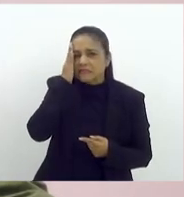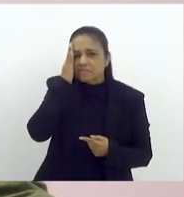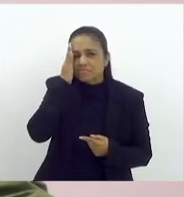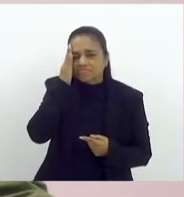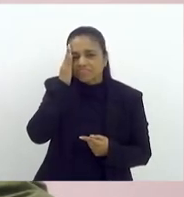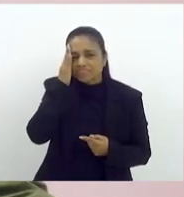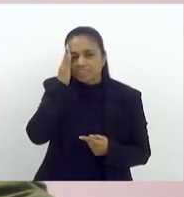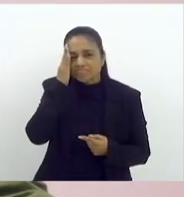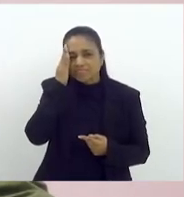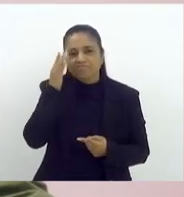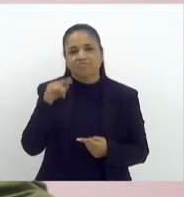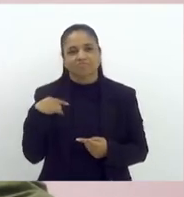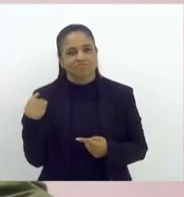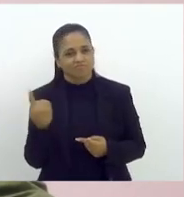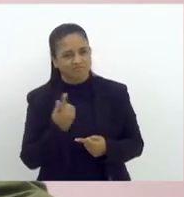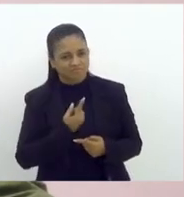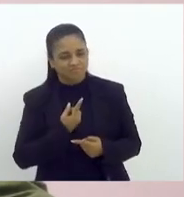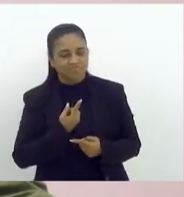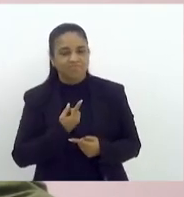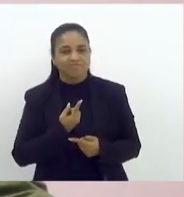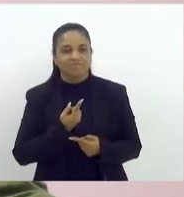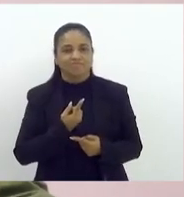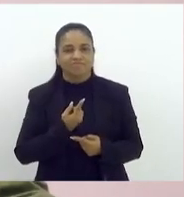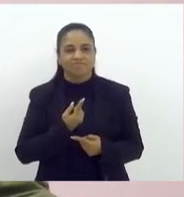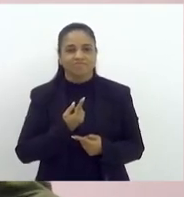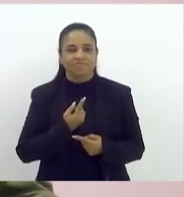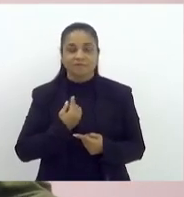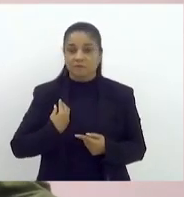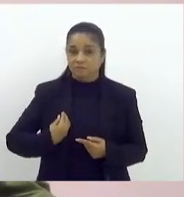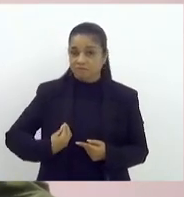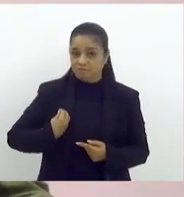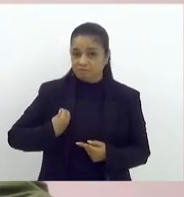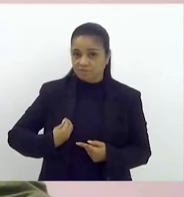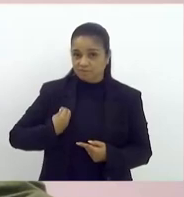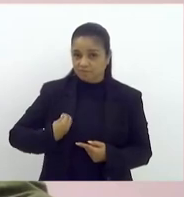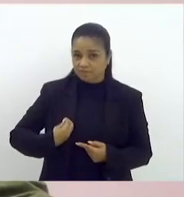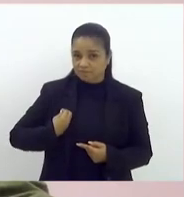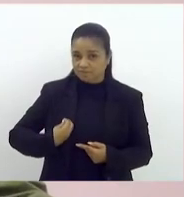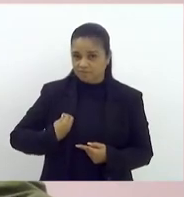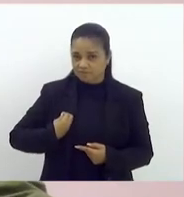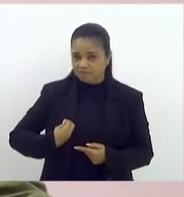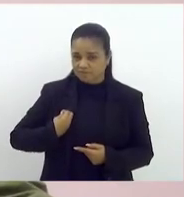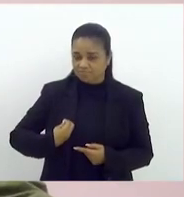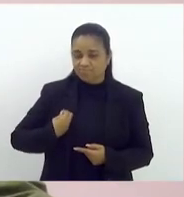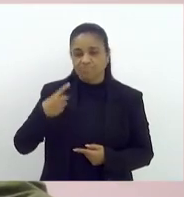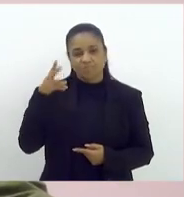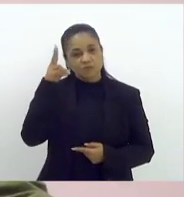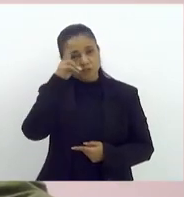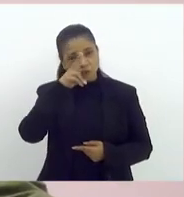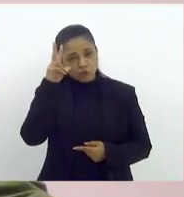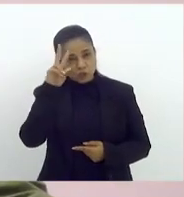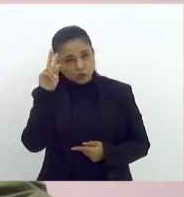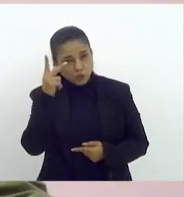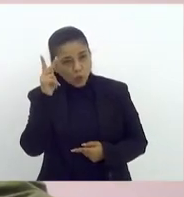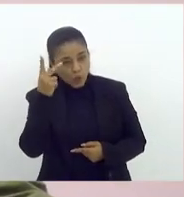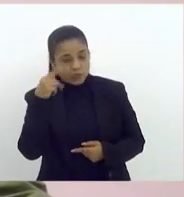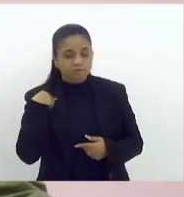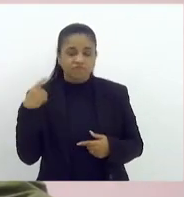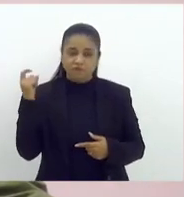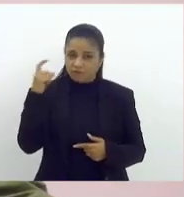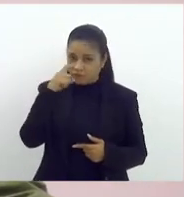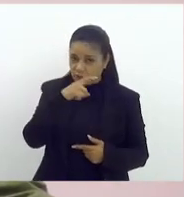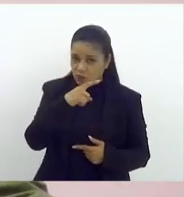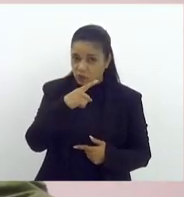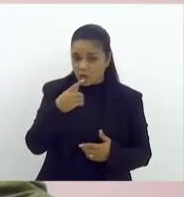que nós estamos ainda vivenciando uma quadra histórica muito difícil agora menos